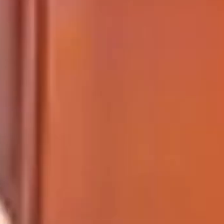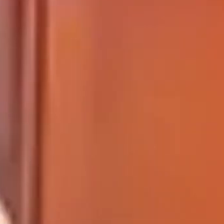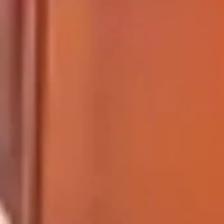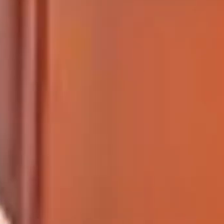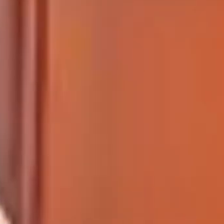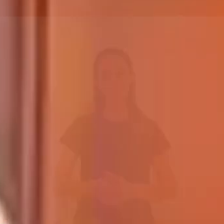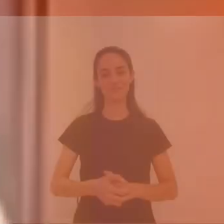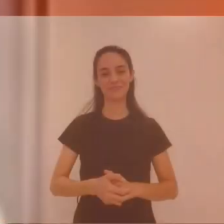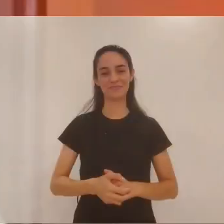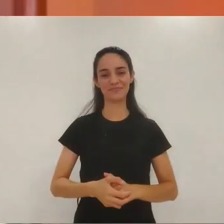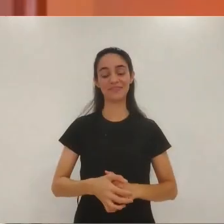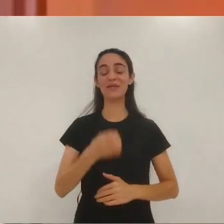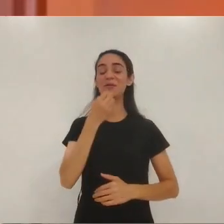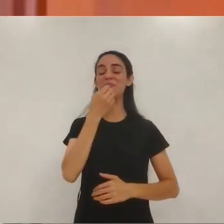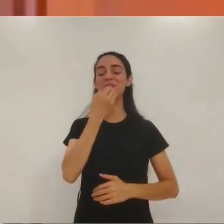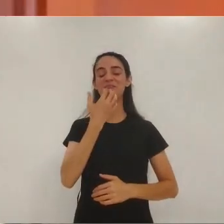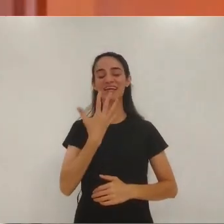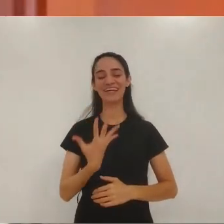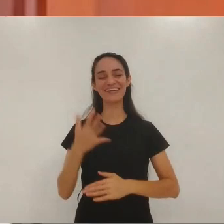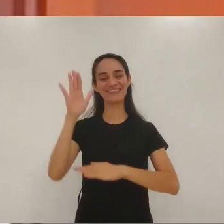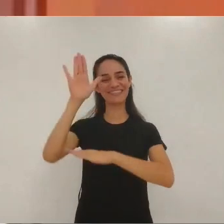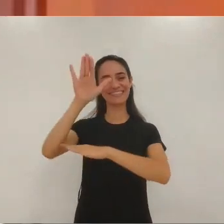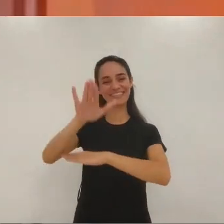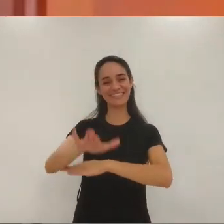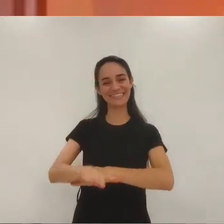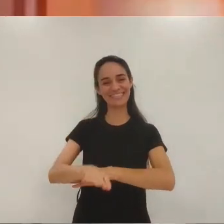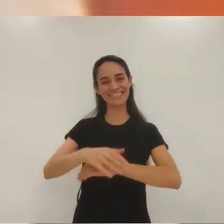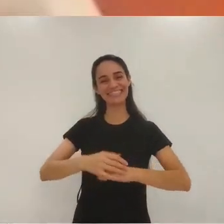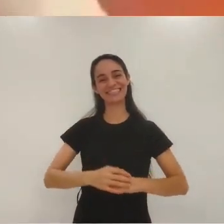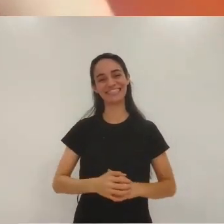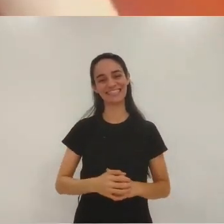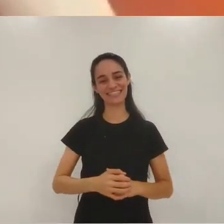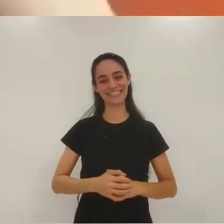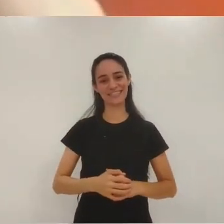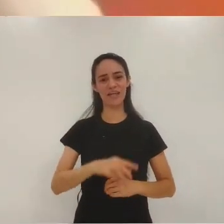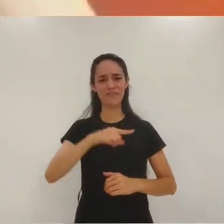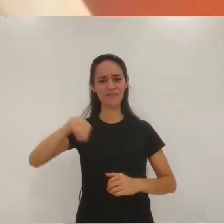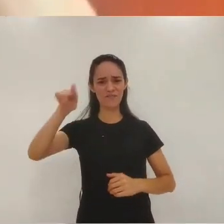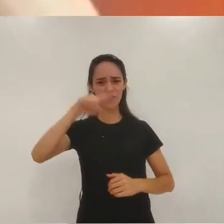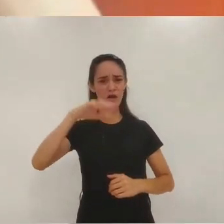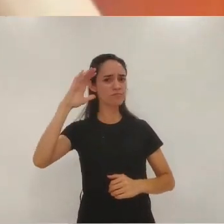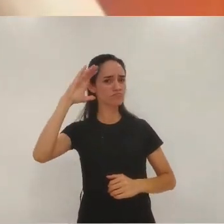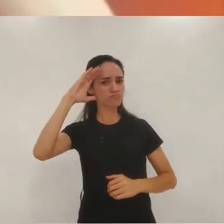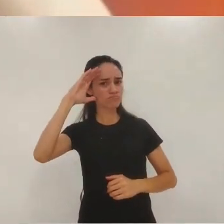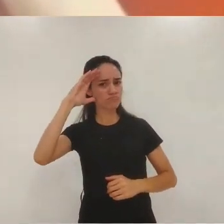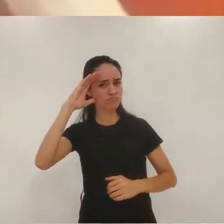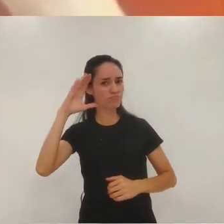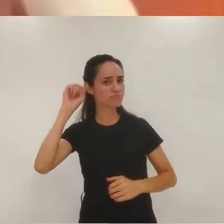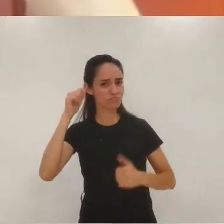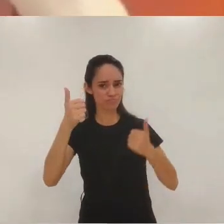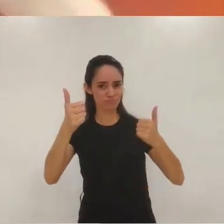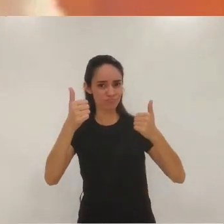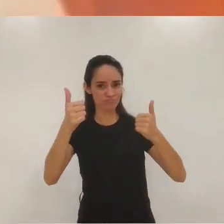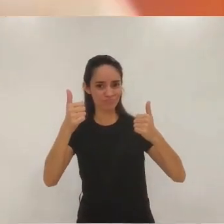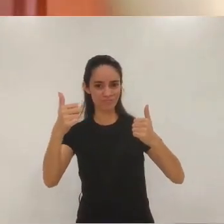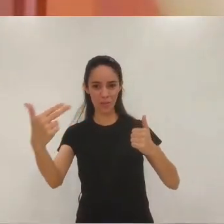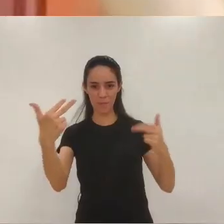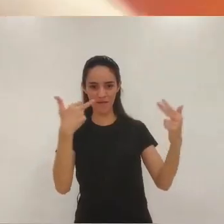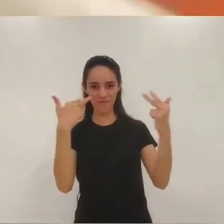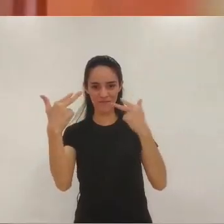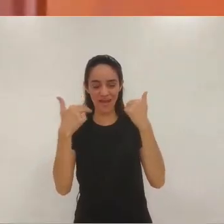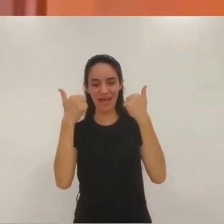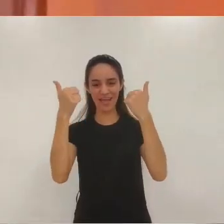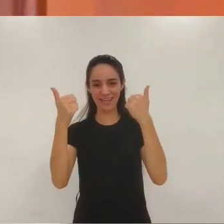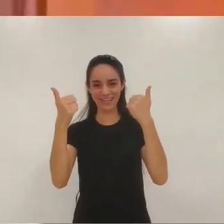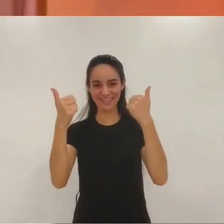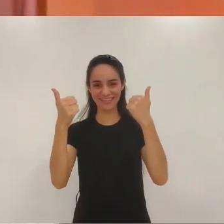Então, boa tarde. Estão me escutando? Façam um joinha assim, me vendo, me escutando. Estão